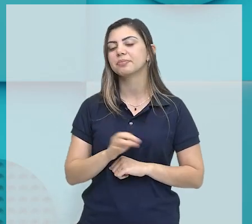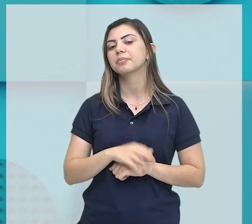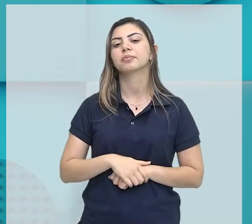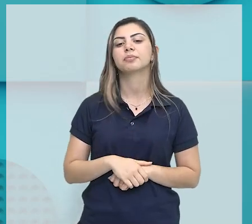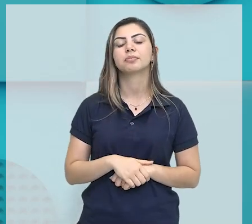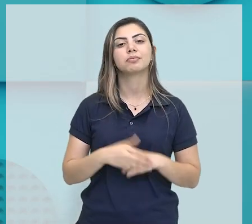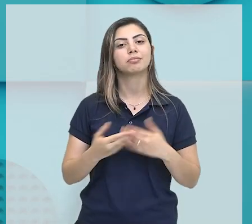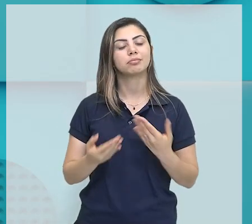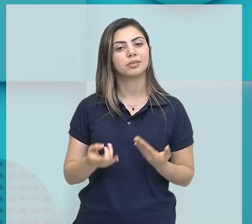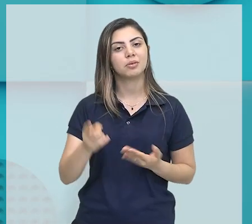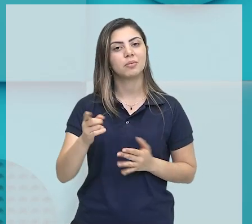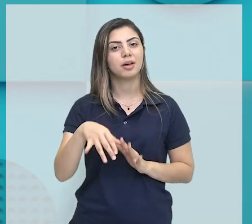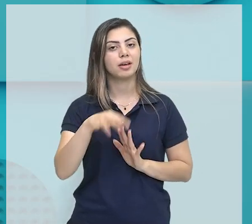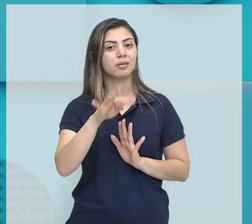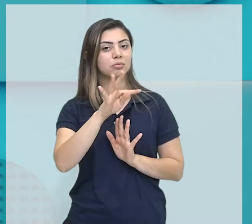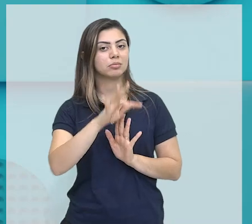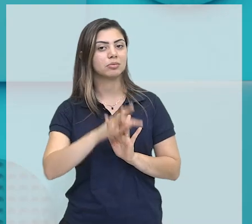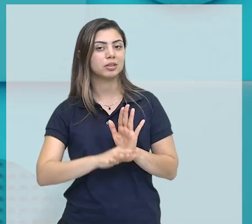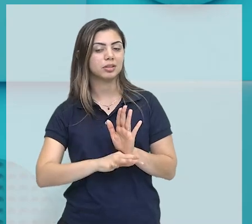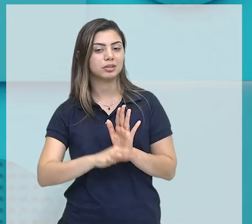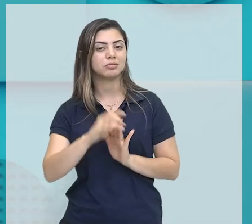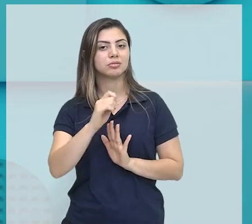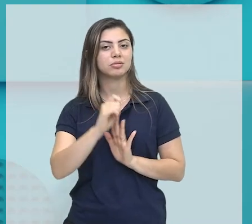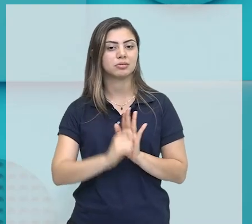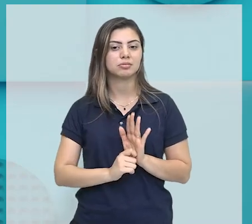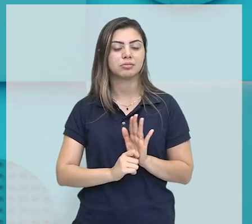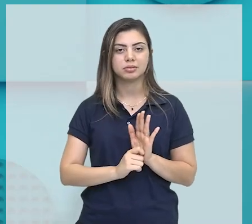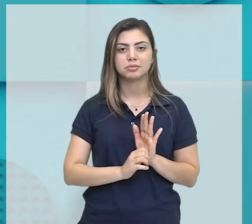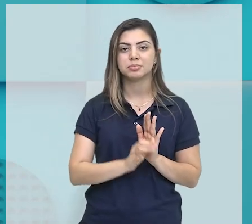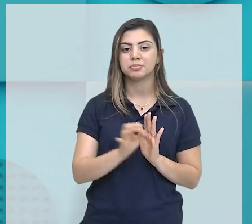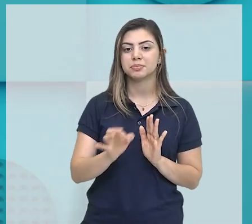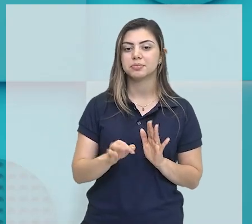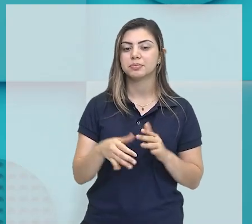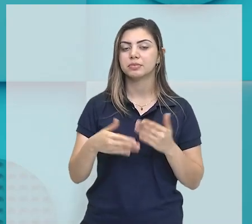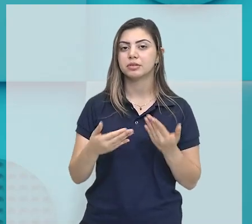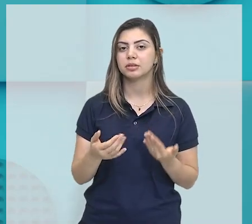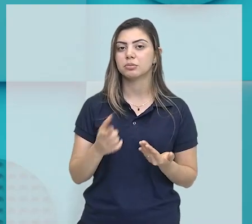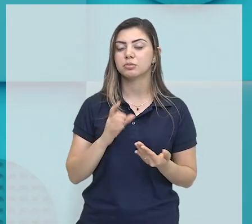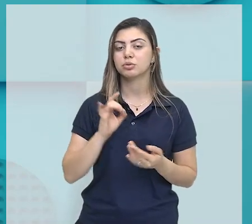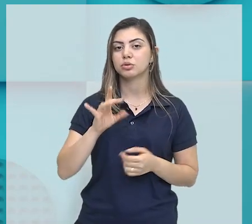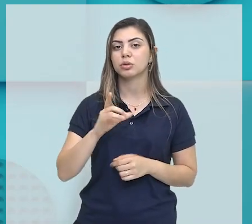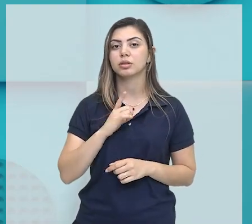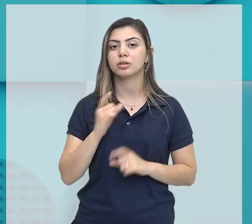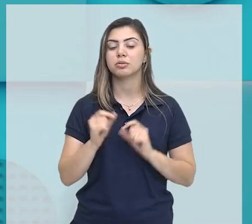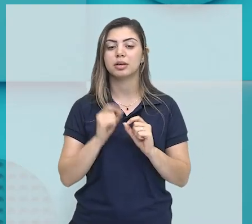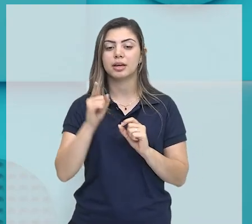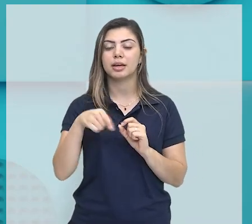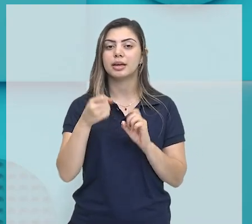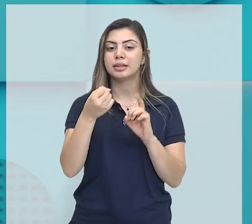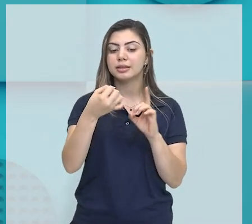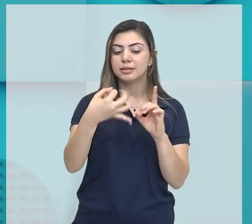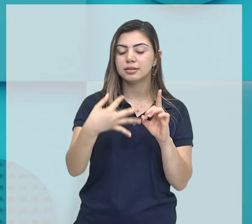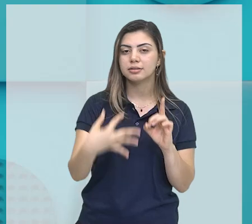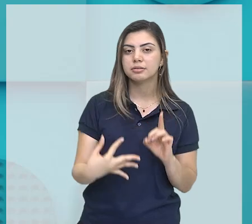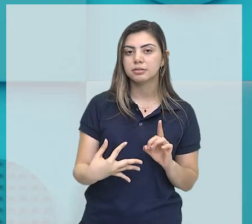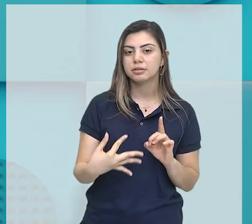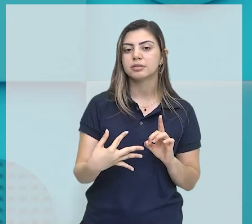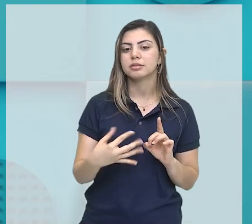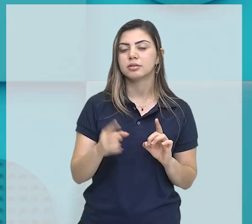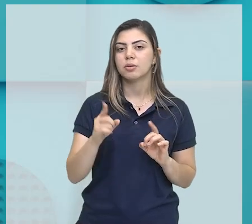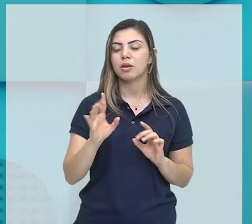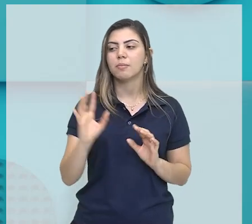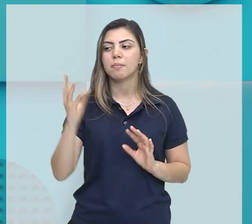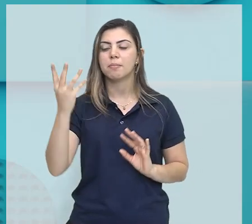Tem um texto dissertativo, né, que é diferente. Somente o dissertativo você vai só escrever sobre